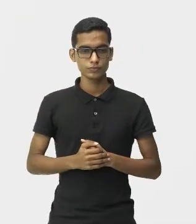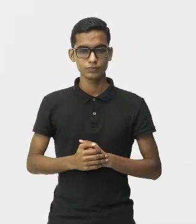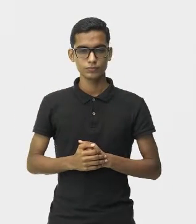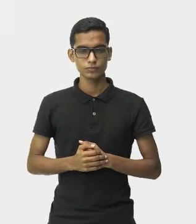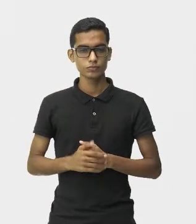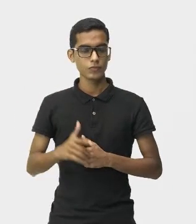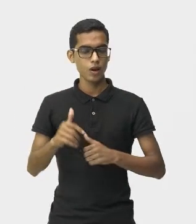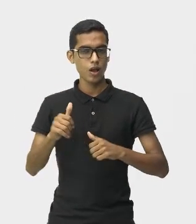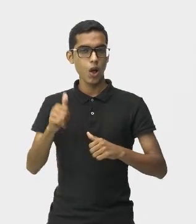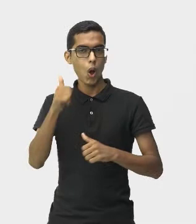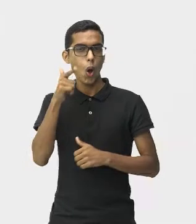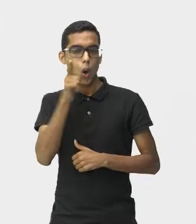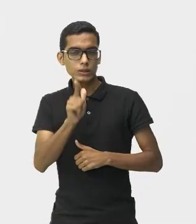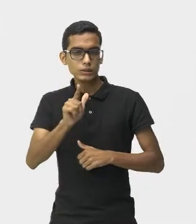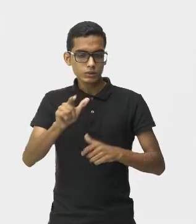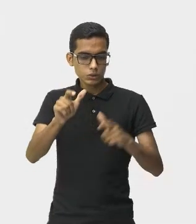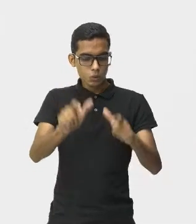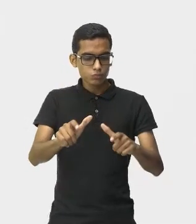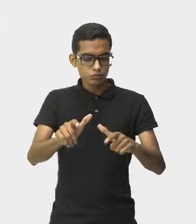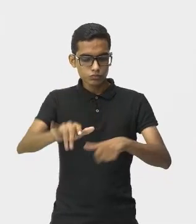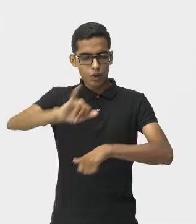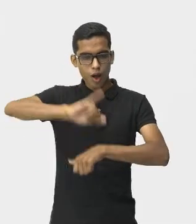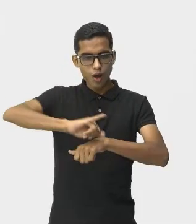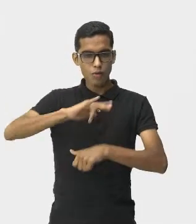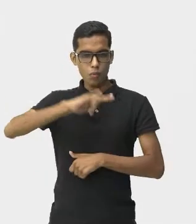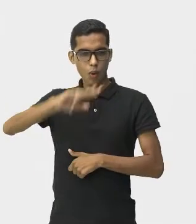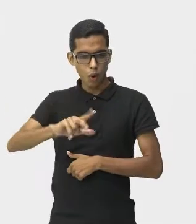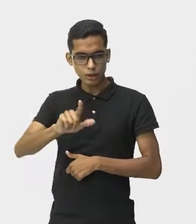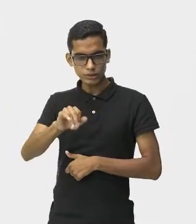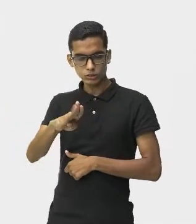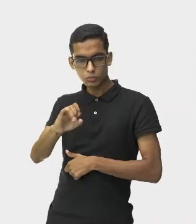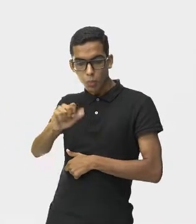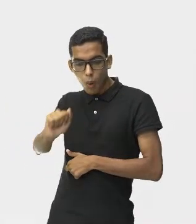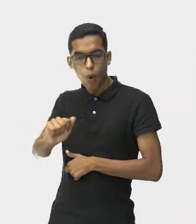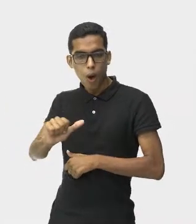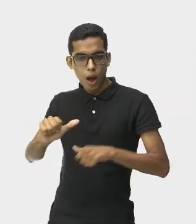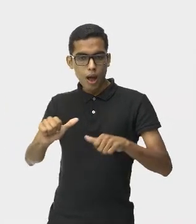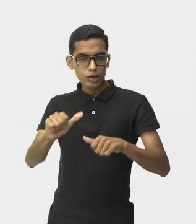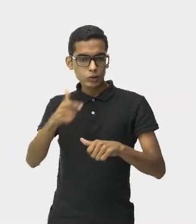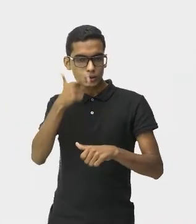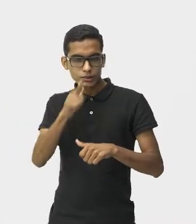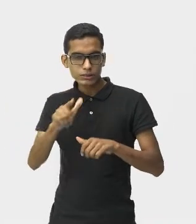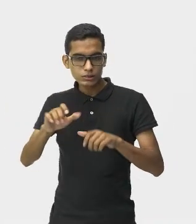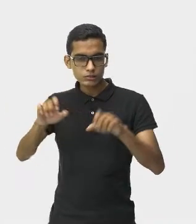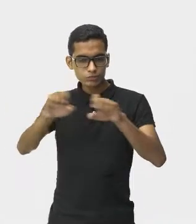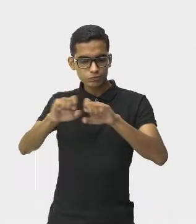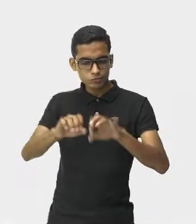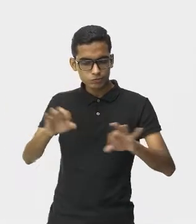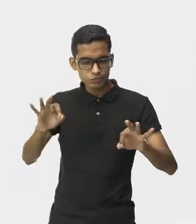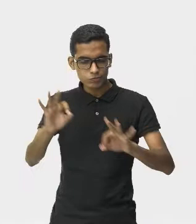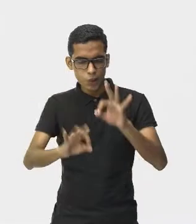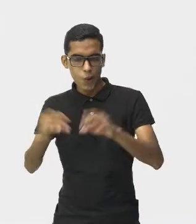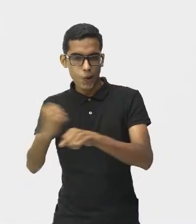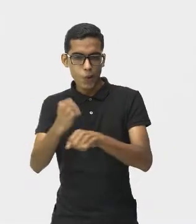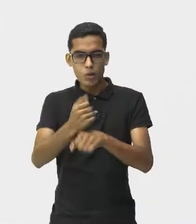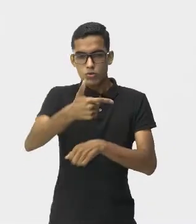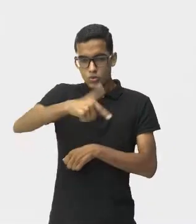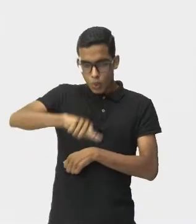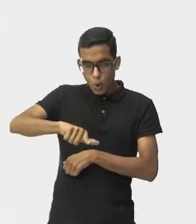Para reconstruir Lisboa e implementar suas reformas, o rei nomeou para a pasta de Ministério de